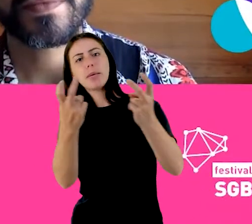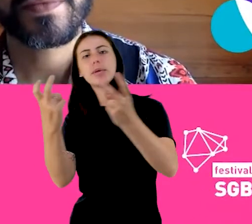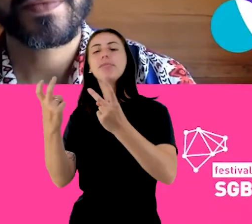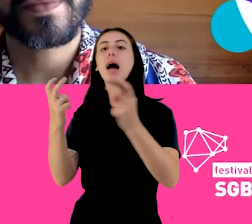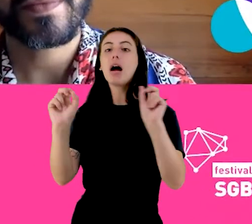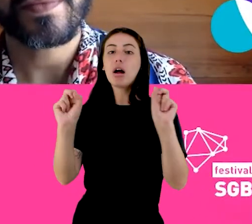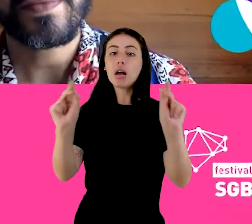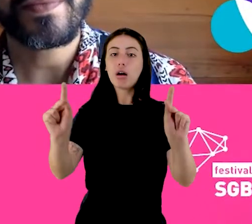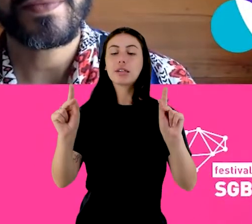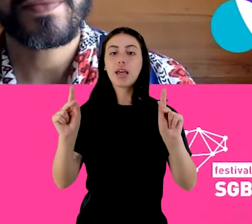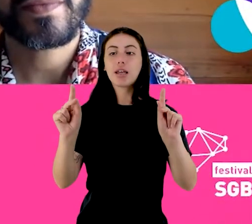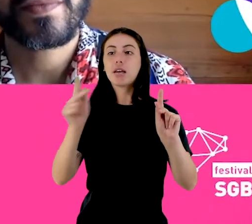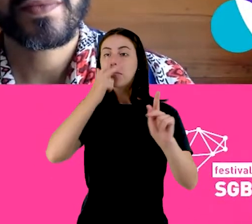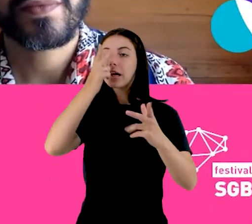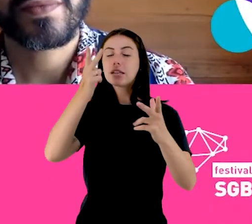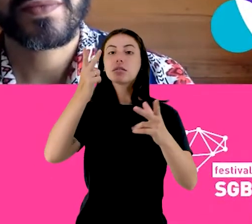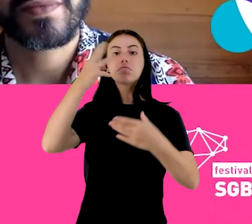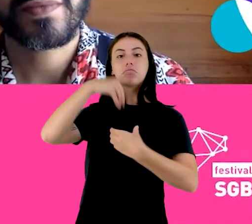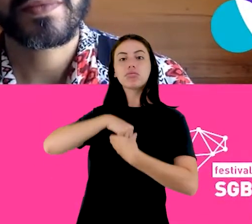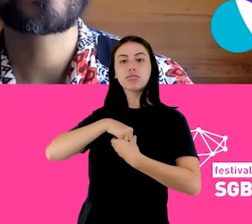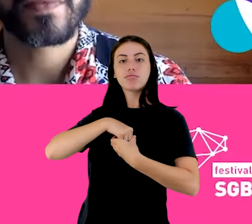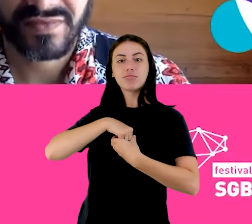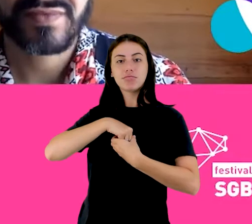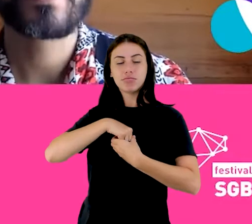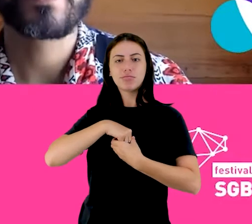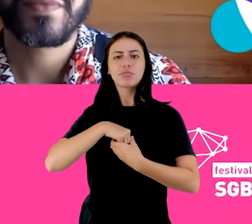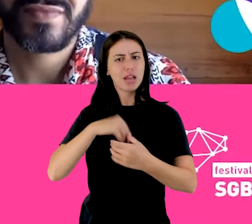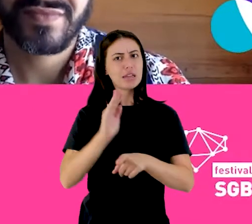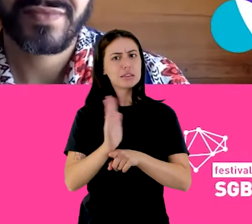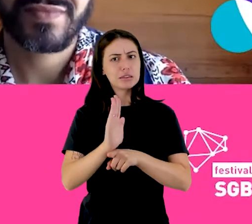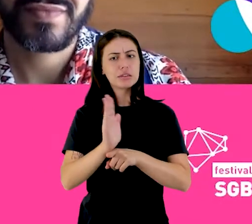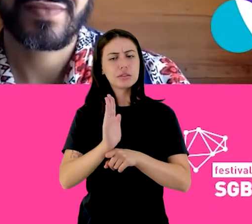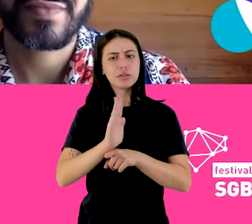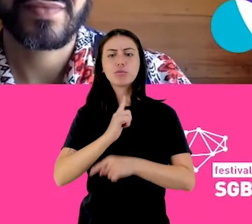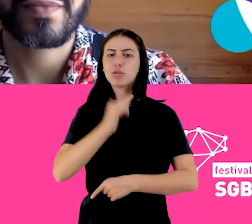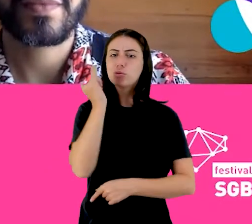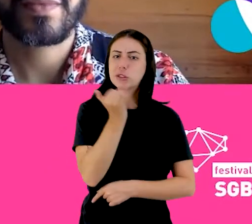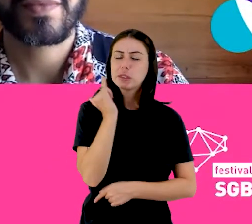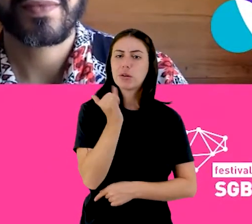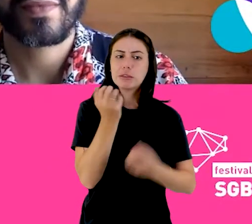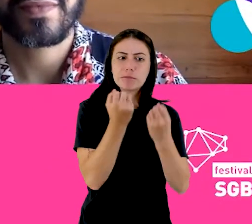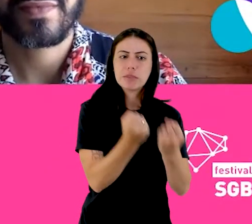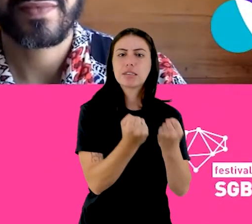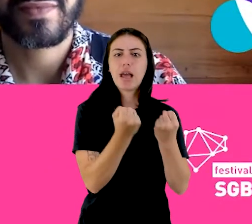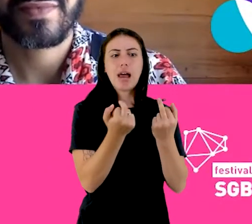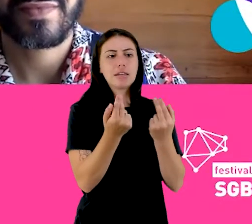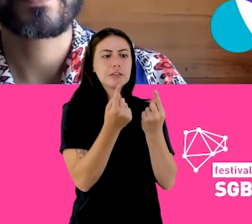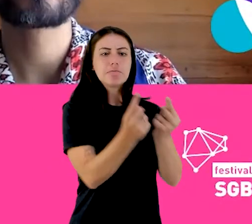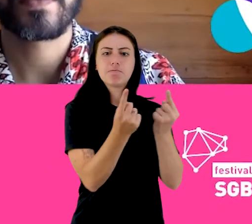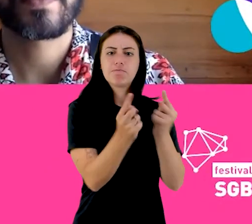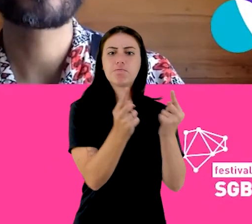o filme é o seguinte, a gente sabia que ele teria baixíssima rejeição. Ninguém ia contra isso. Mas a gente sabia que era uma história